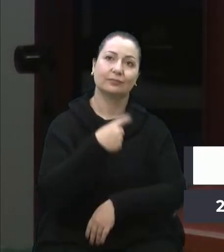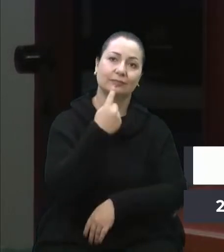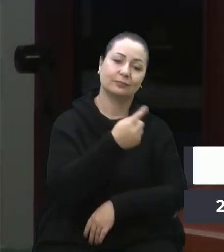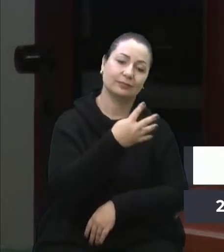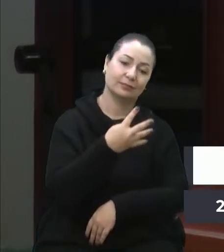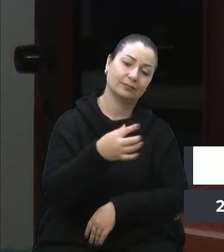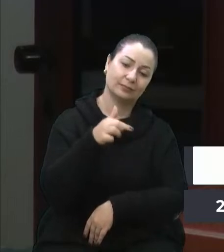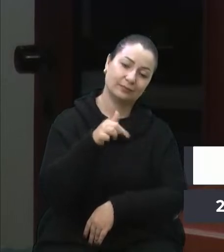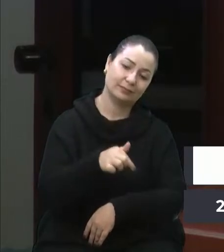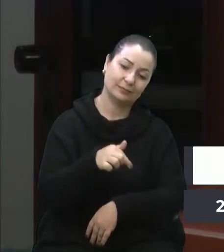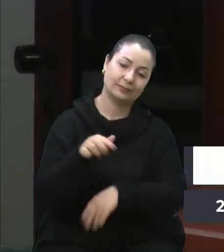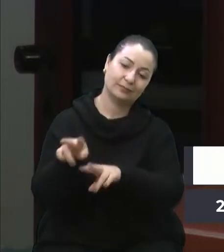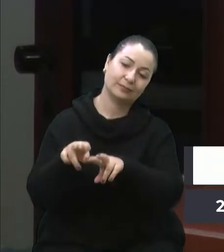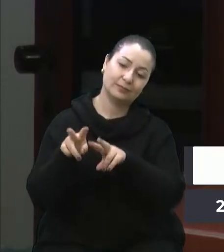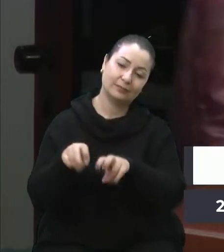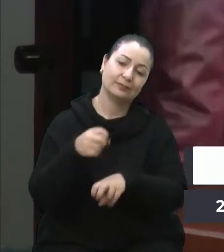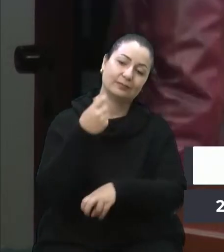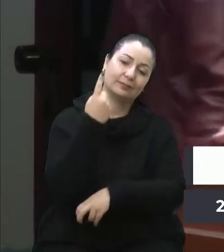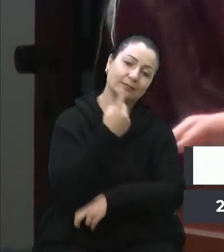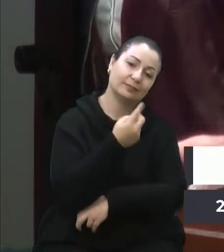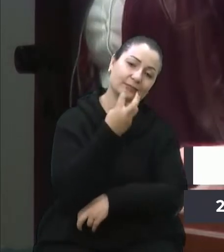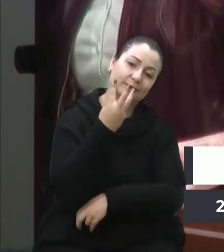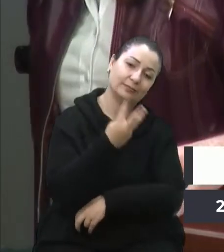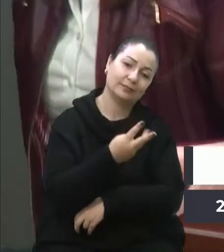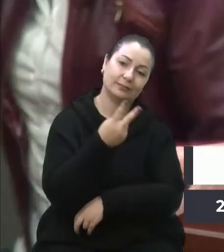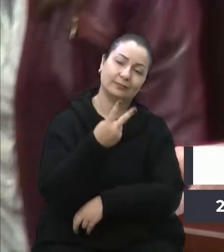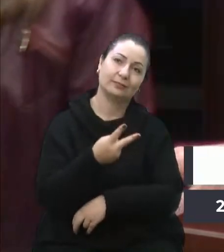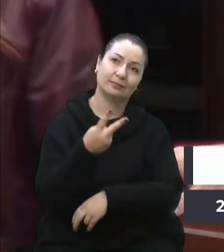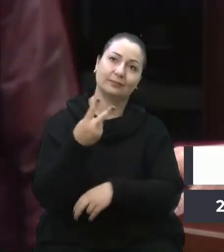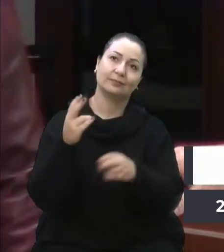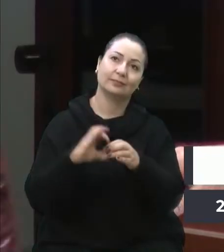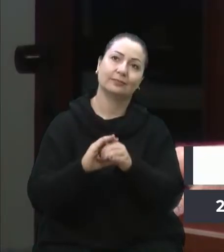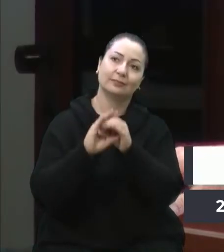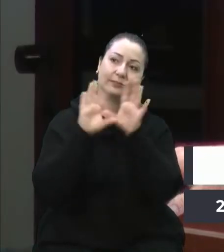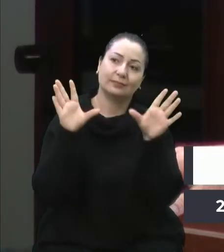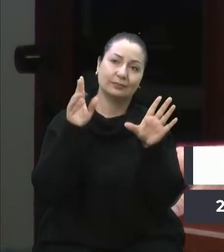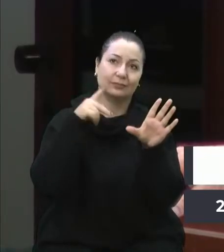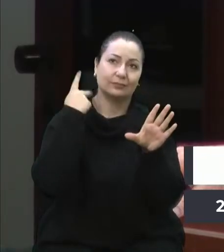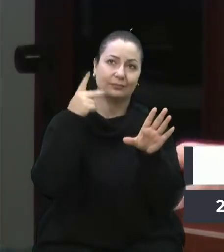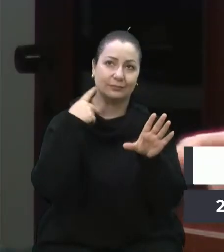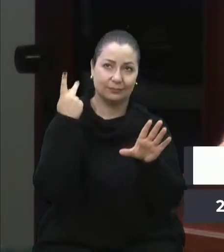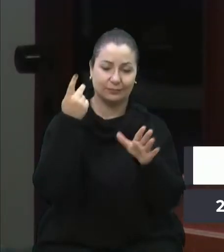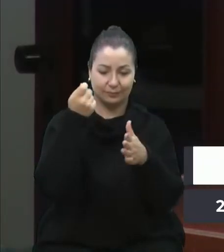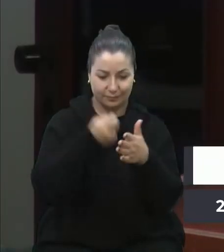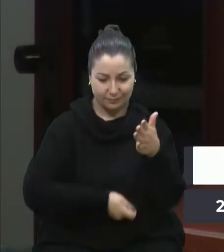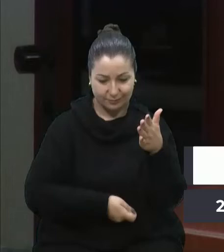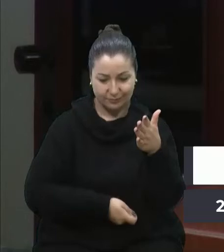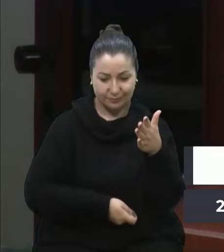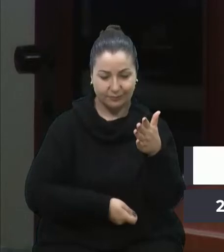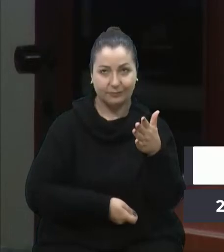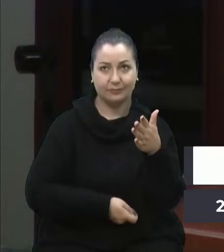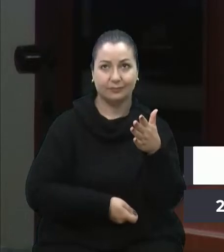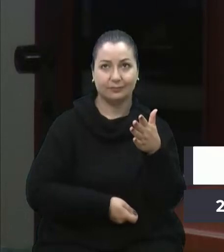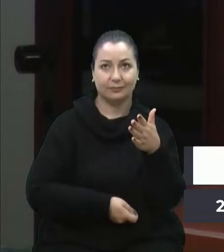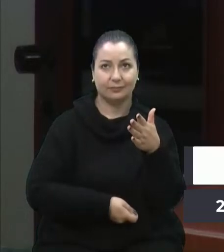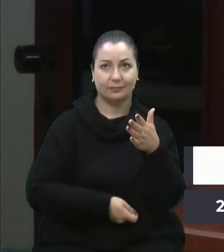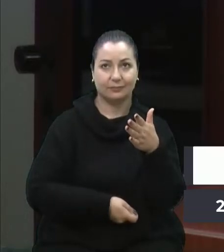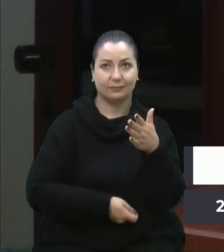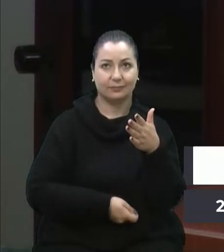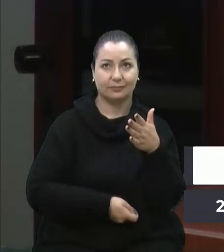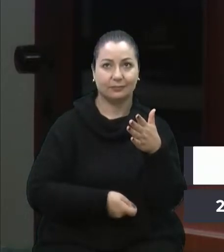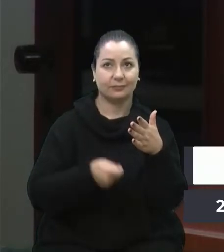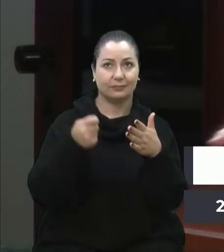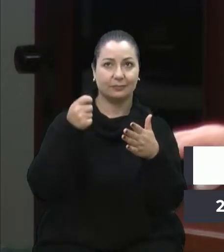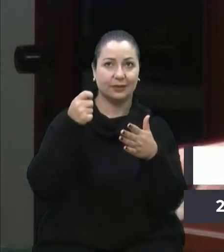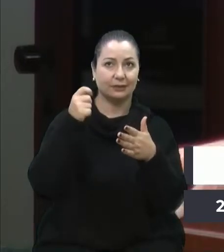da colonização e 132 da emancipação política. Assina esse parecer, eu, relator presidente,